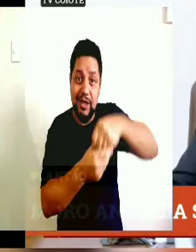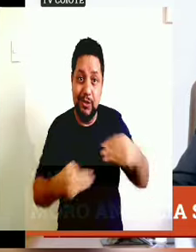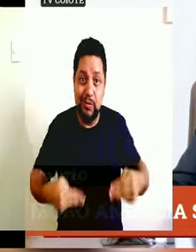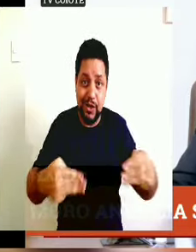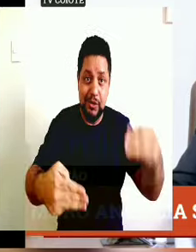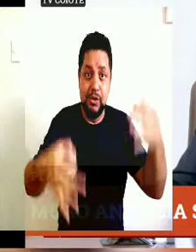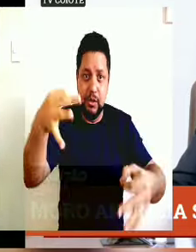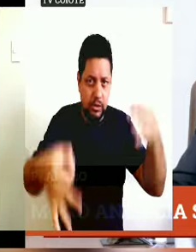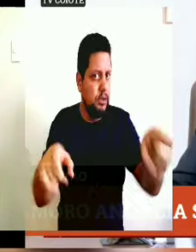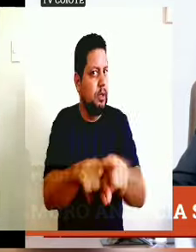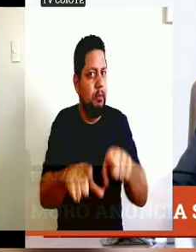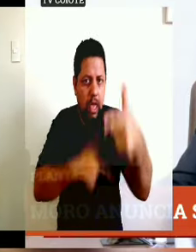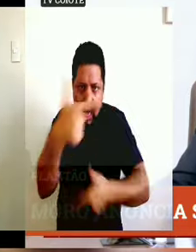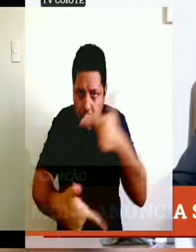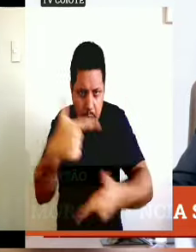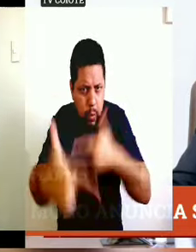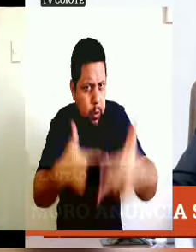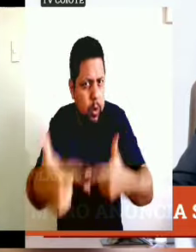Segurança Pública.